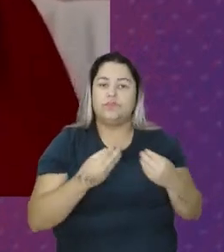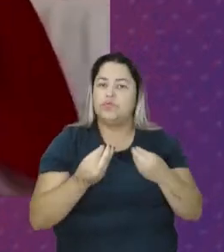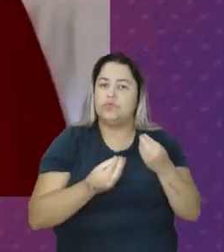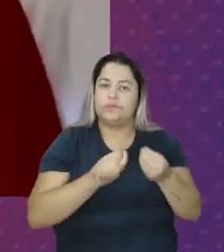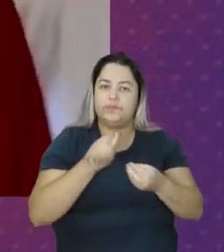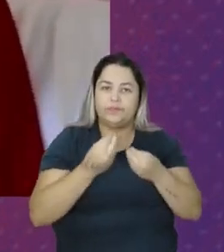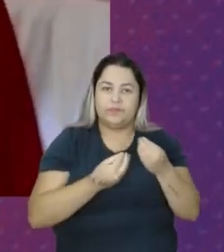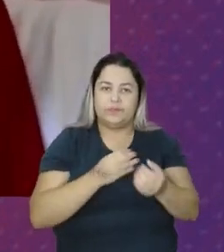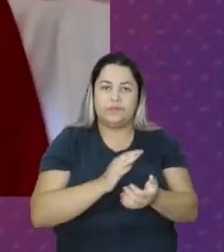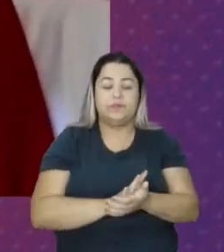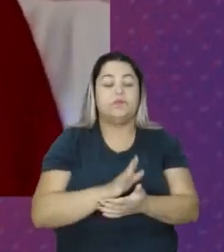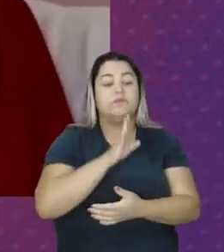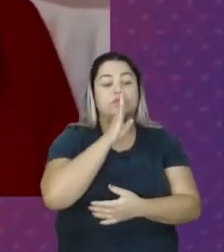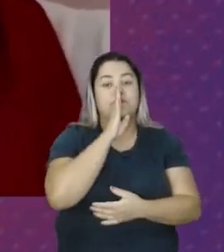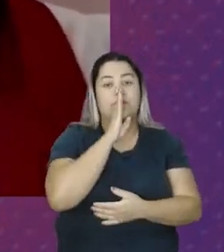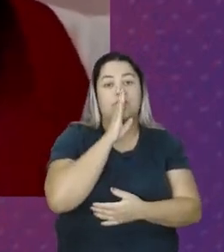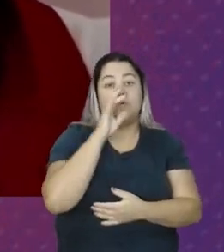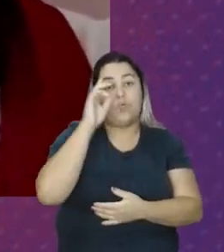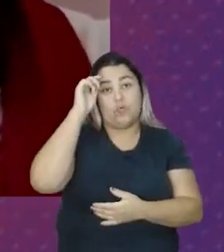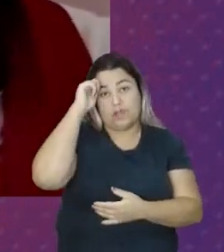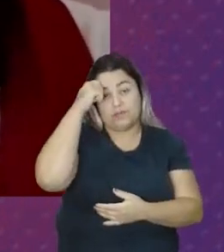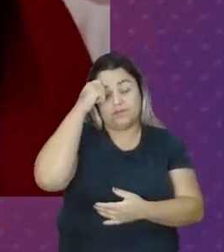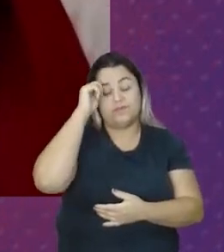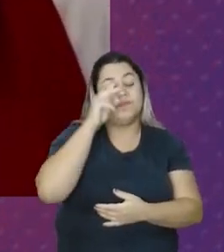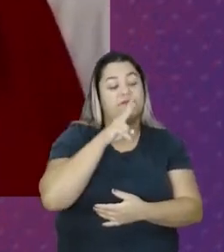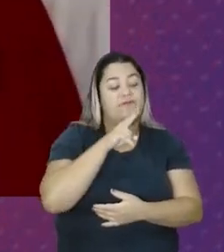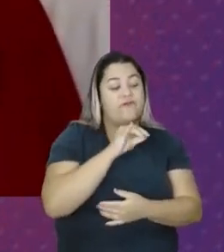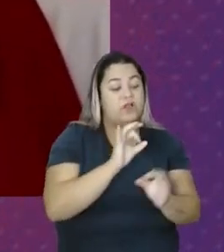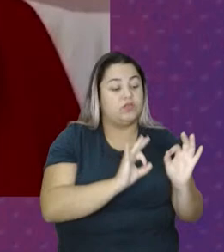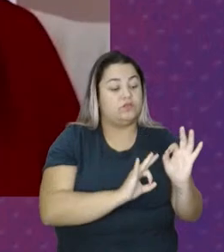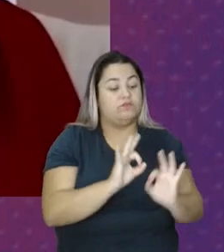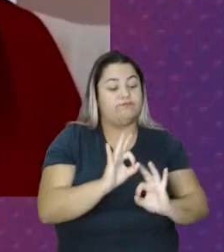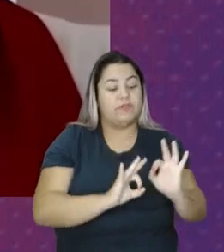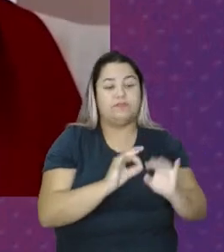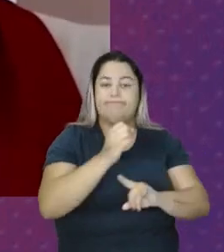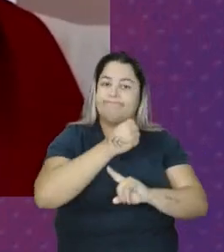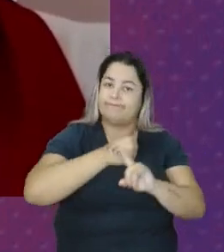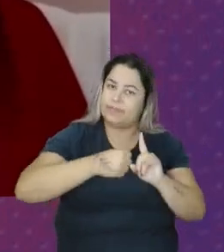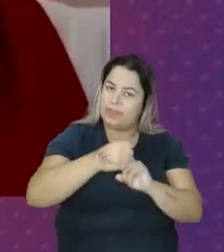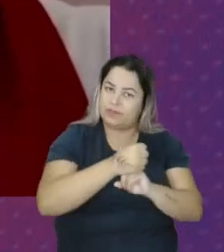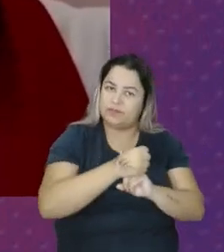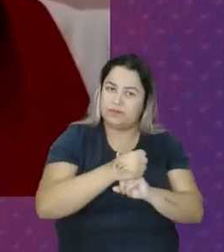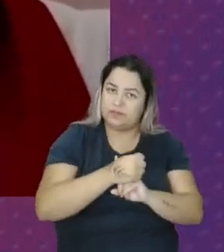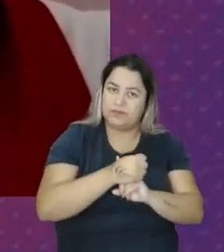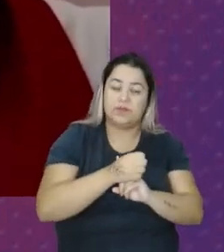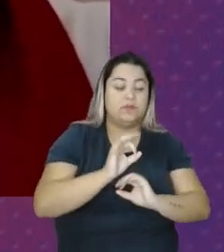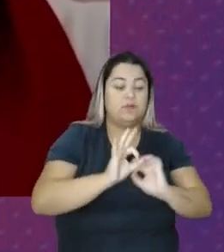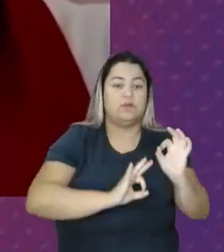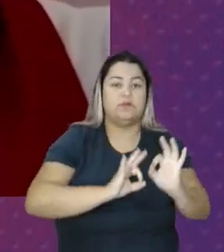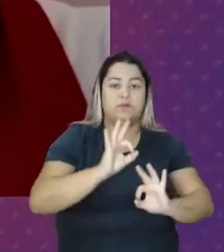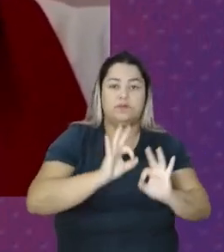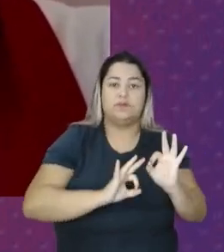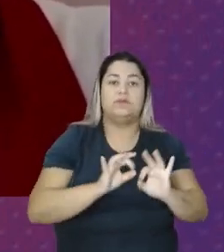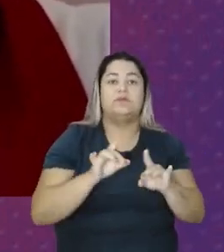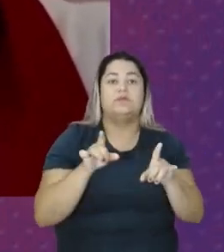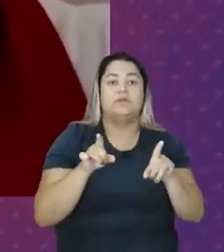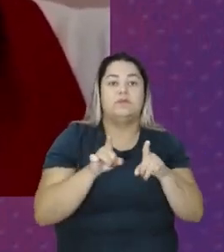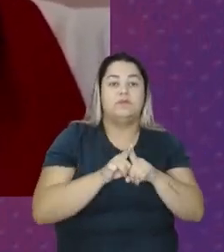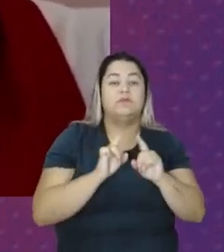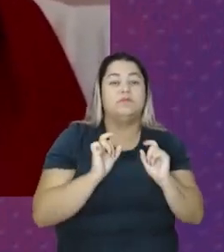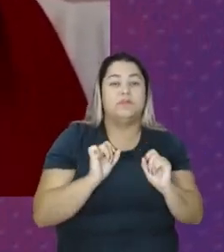que, silenciosamente, o racismo ele vai se organizando na sociedade. Ele se organiza quando